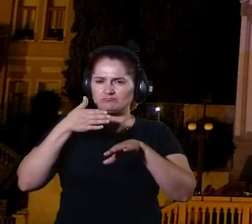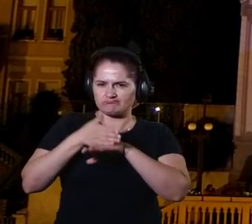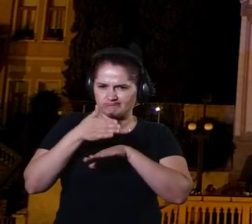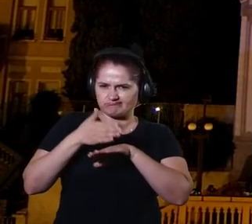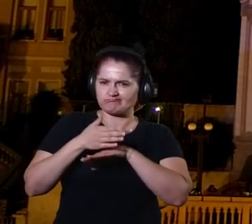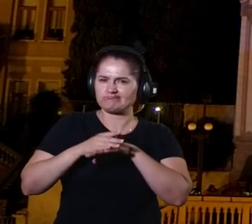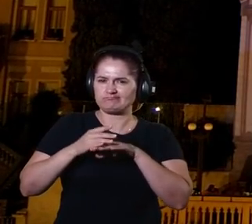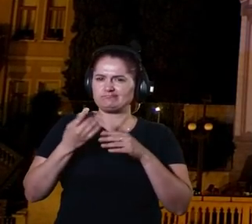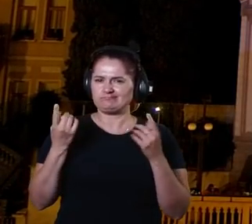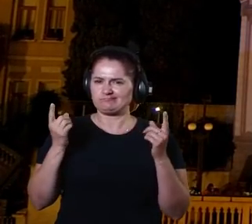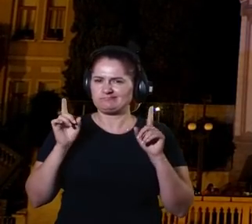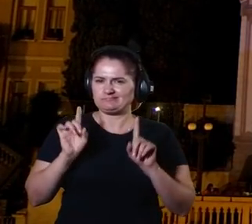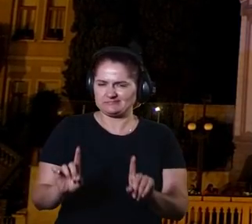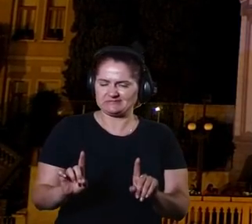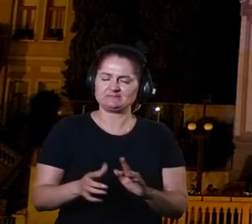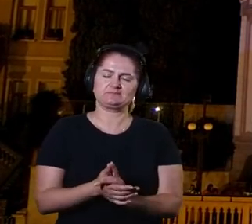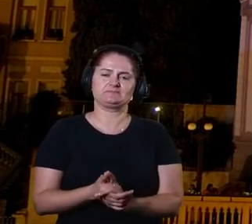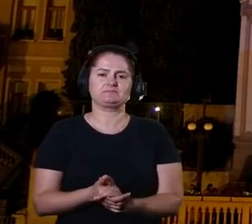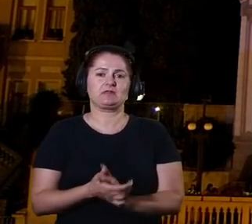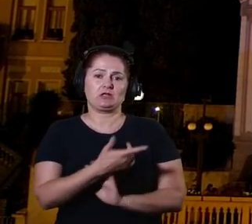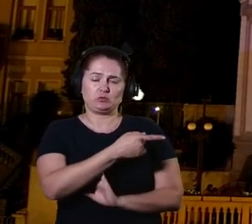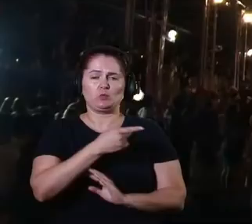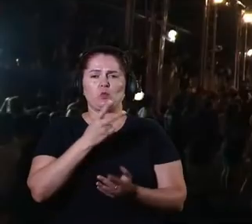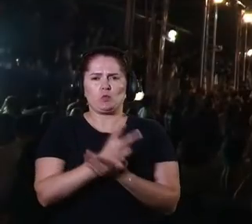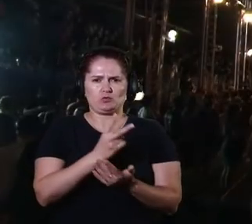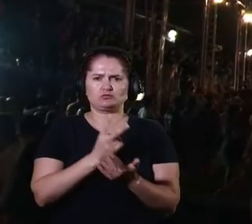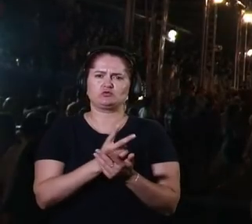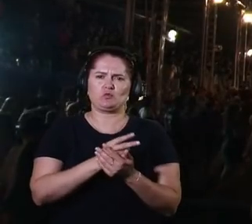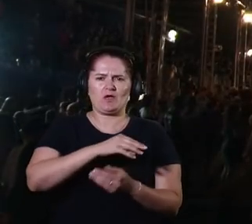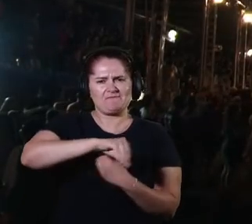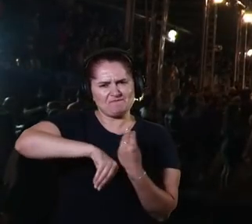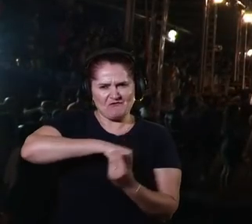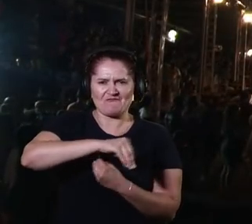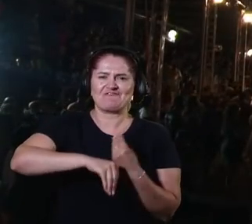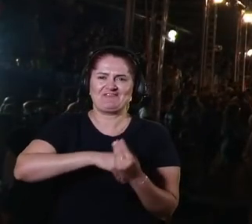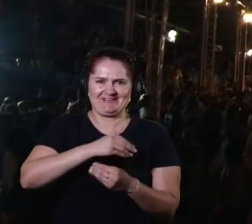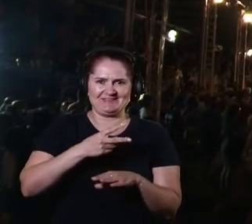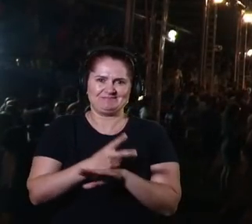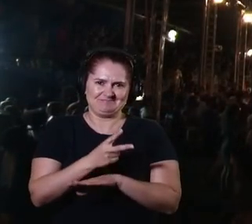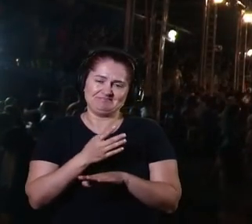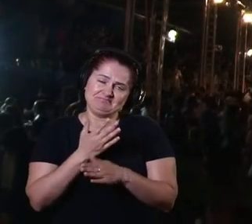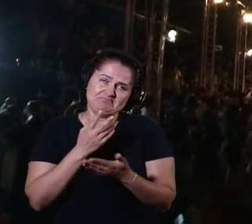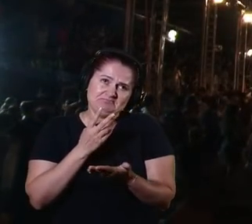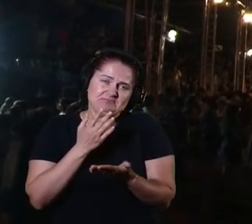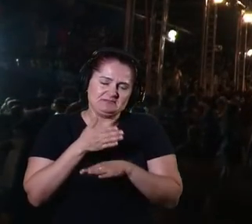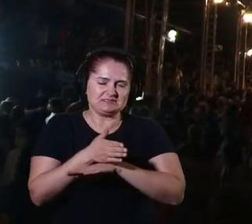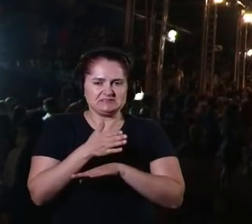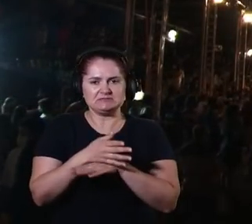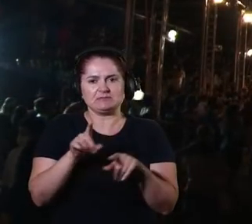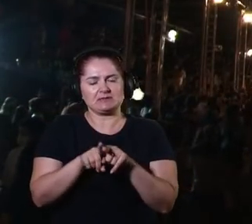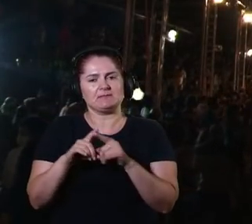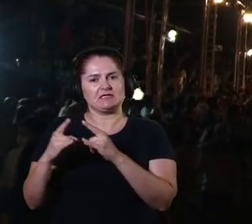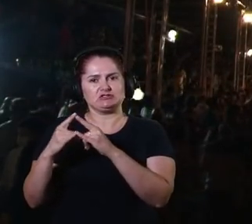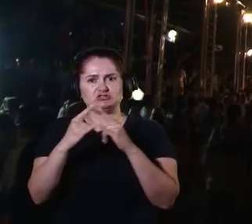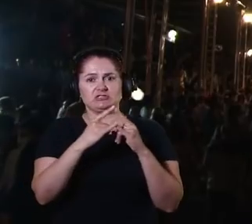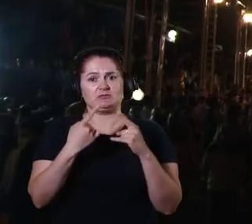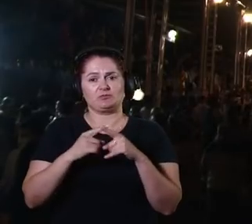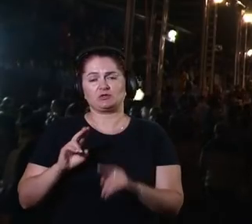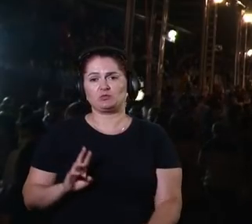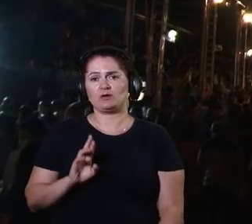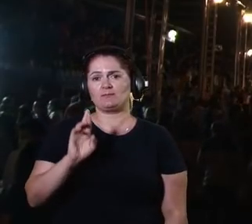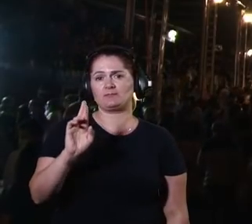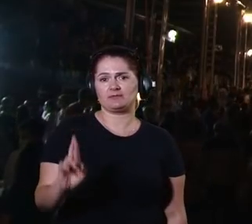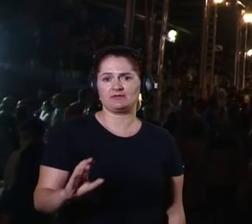escolha, né? A Kátia continua envolvida até com a própria entidade, né, que ela representou, que